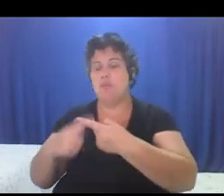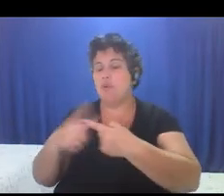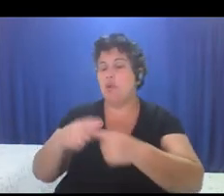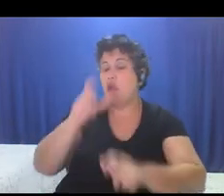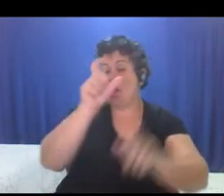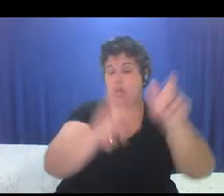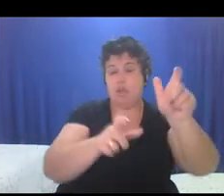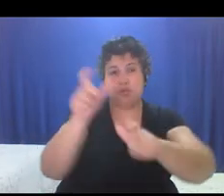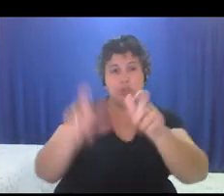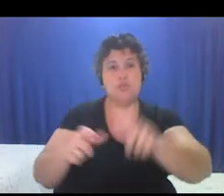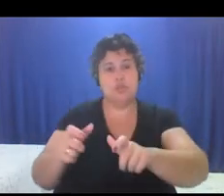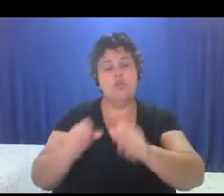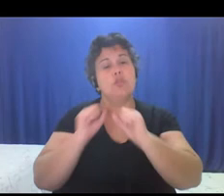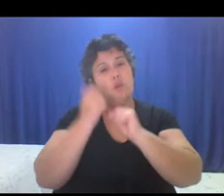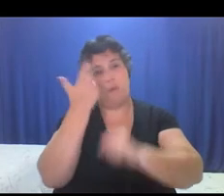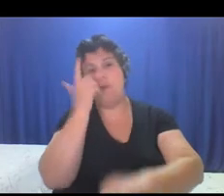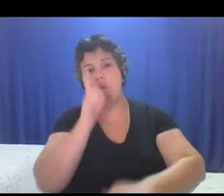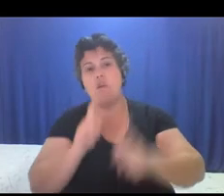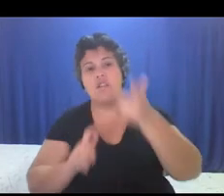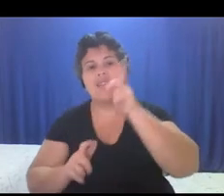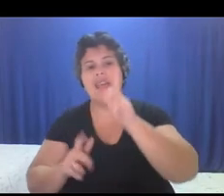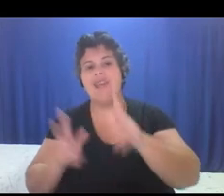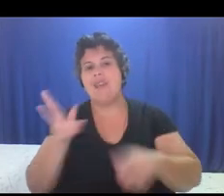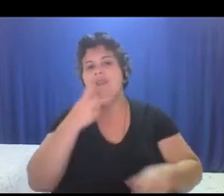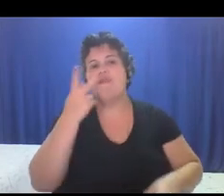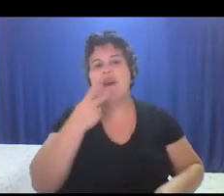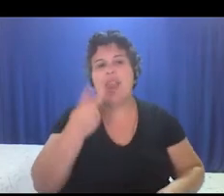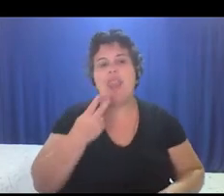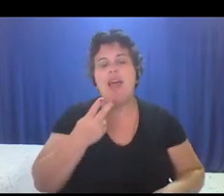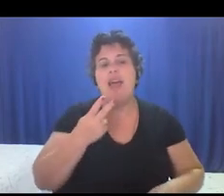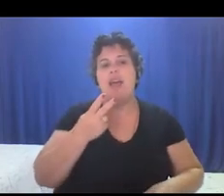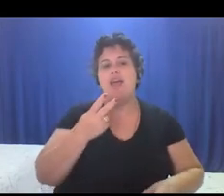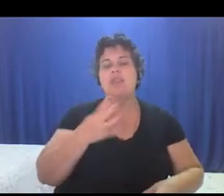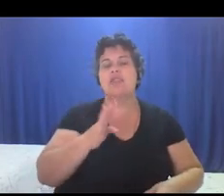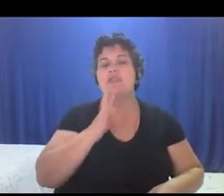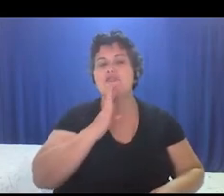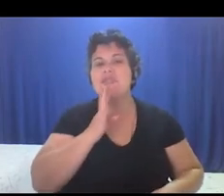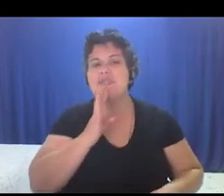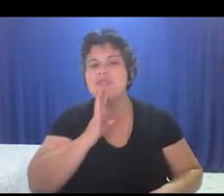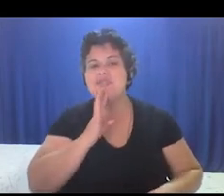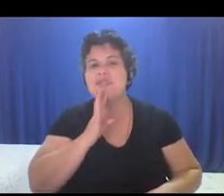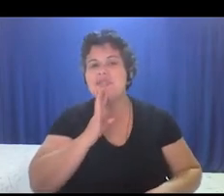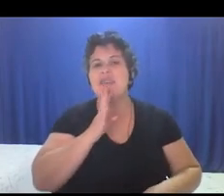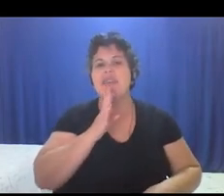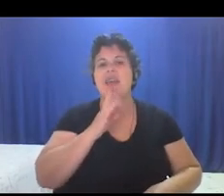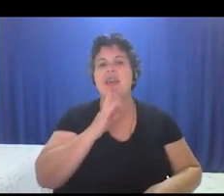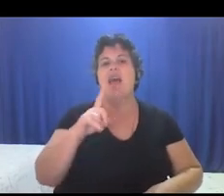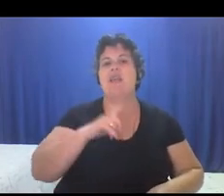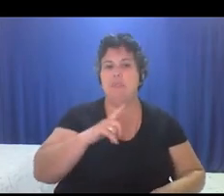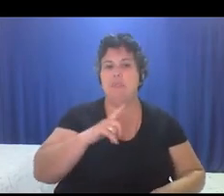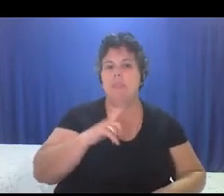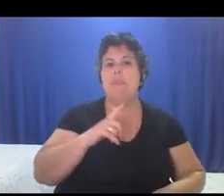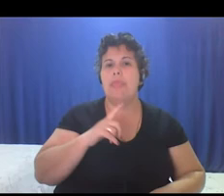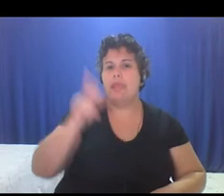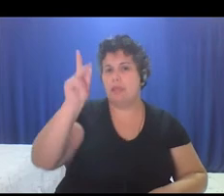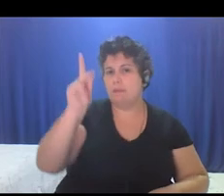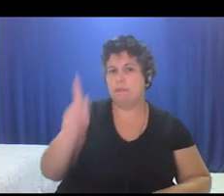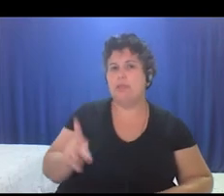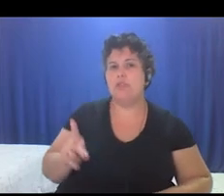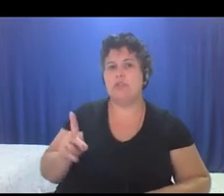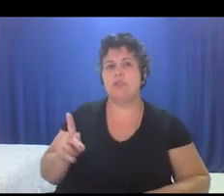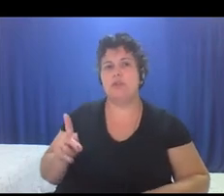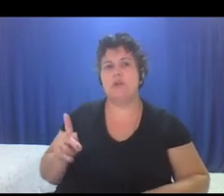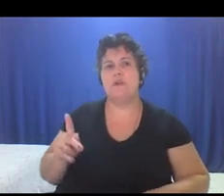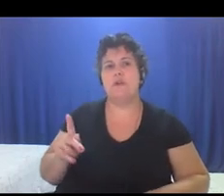Né, o falar, se expressar, se autoconhecer. Tem a figura do career advisor, né, Ju, que eu acho que é até legal de contar